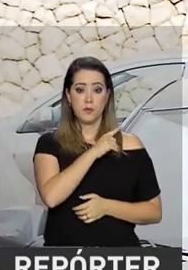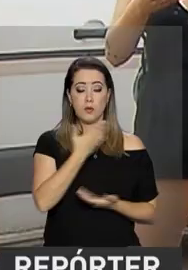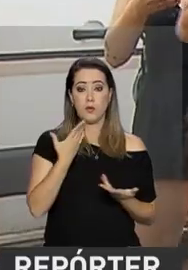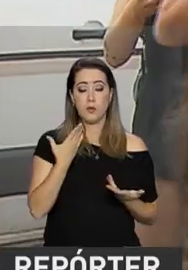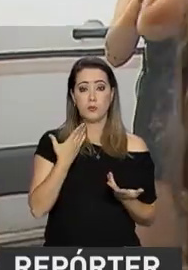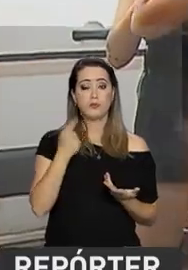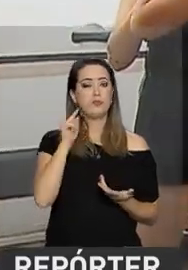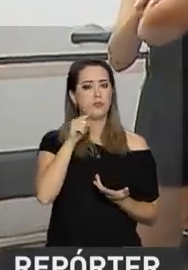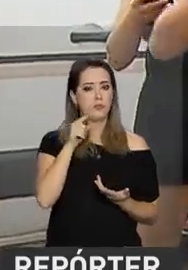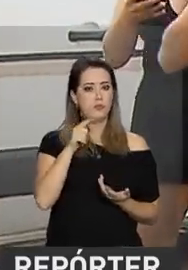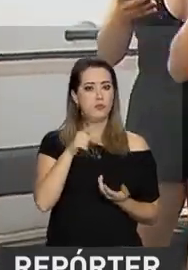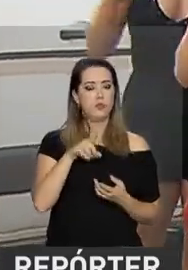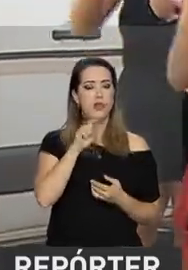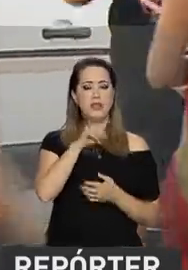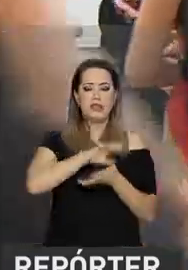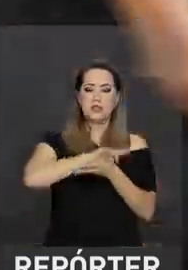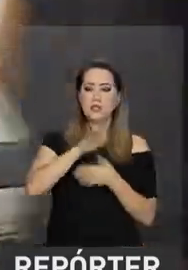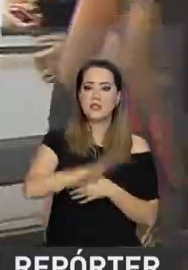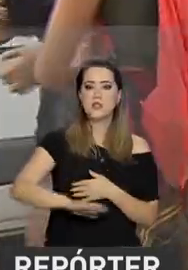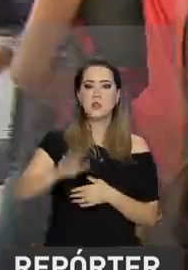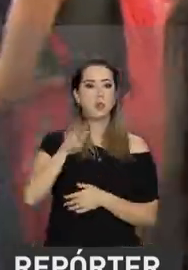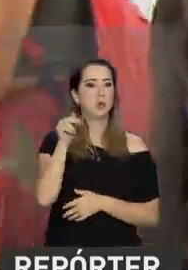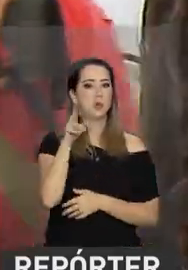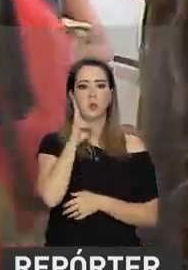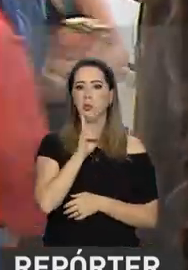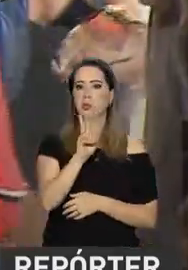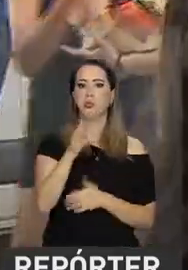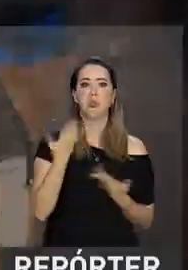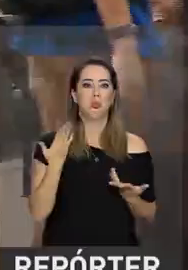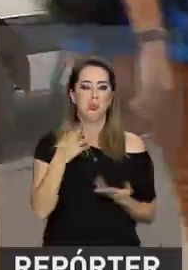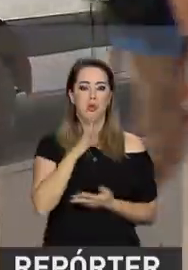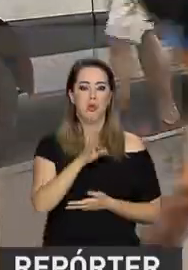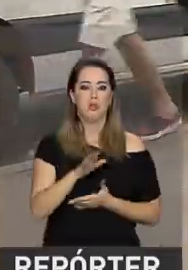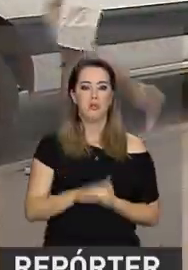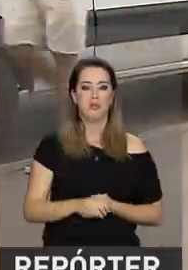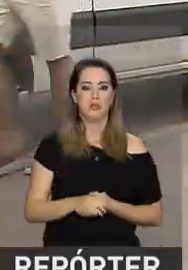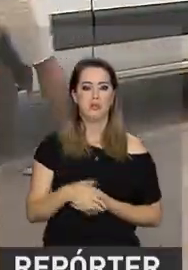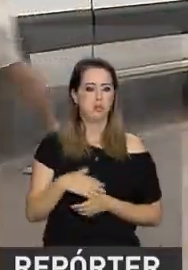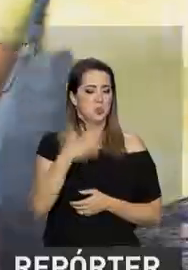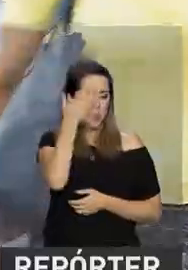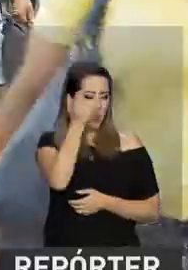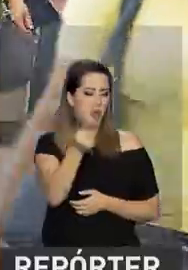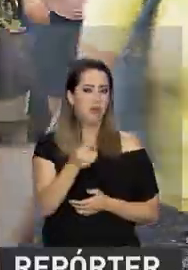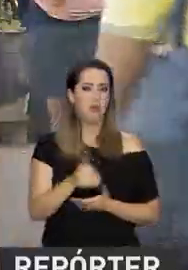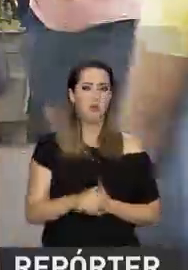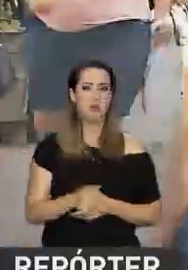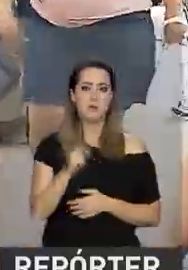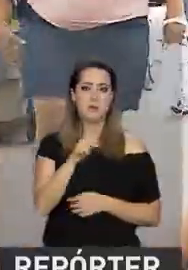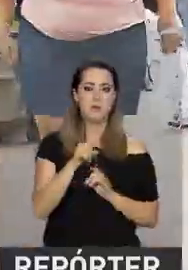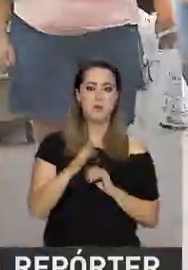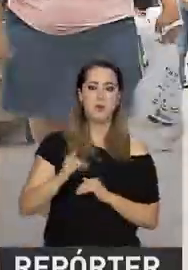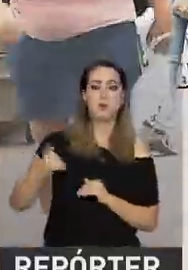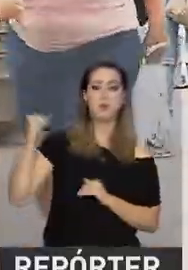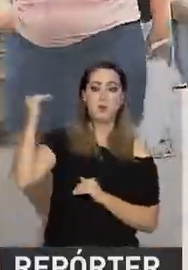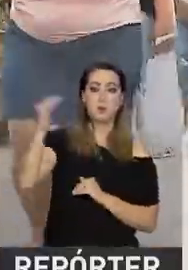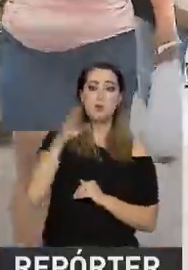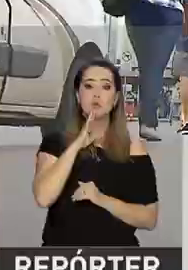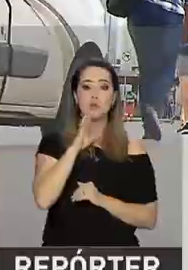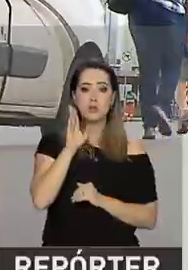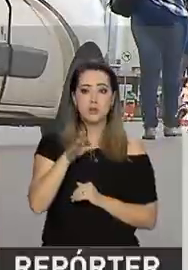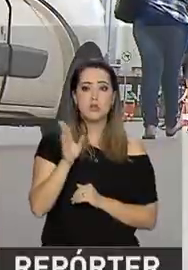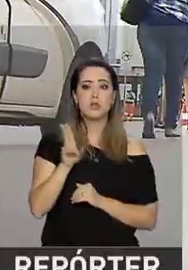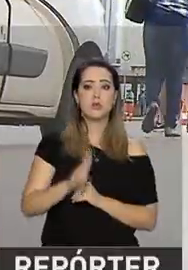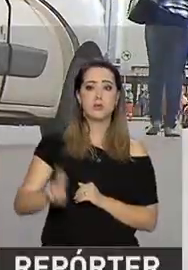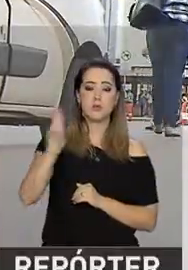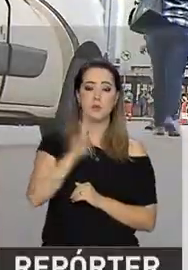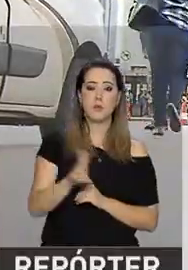Orelhão. Muitas crianças e adolescentes nunca ouviram falar. Eu não sei o que é um orelhão. Os adultos conhecem e já usaram,